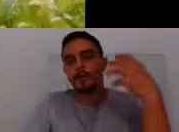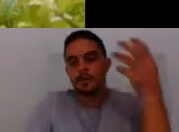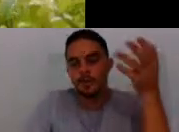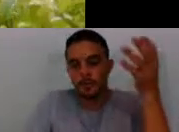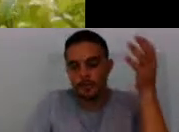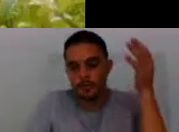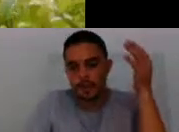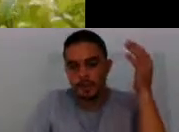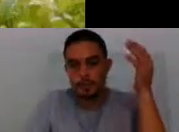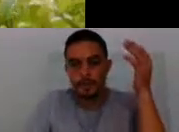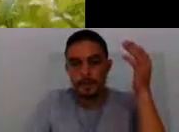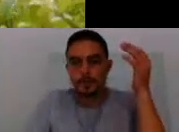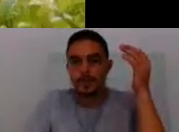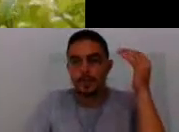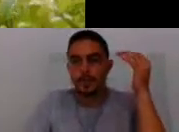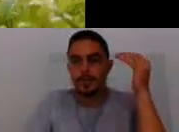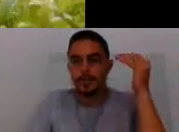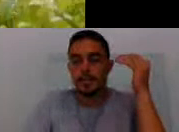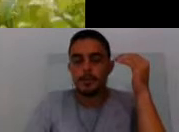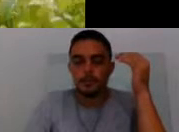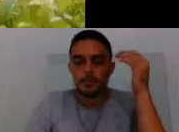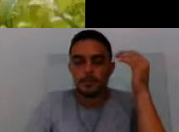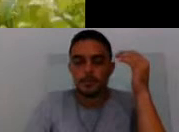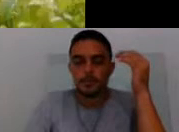vá alcançar um potencial de